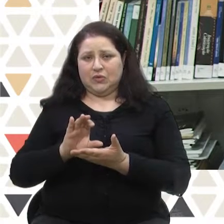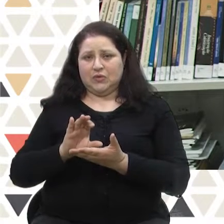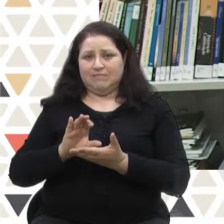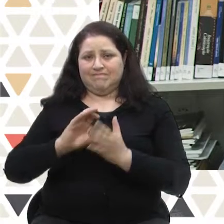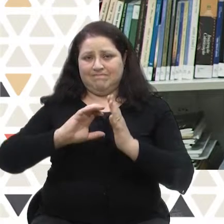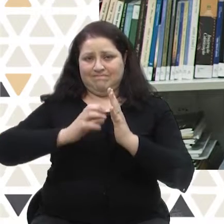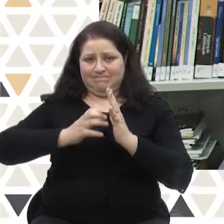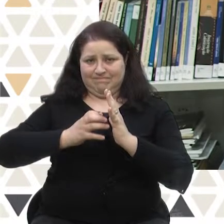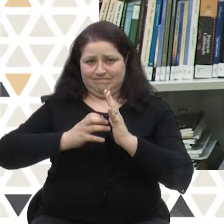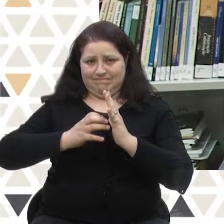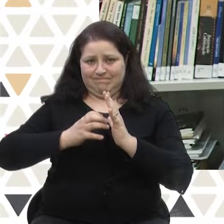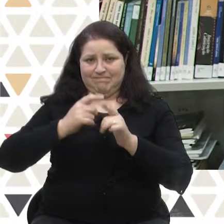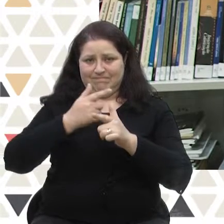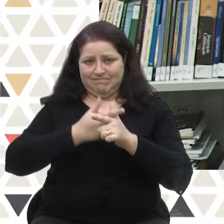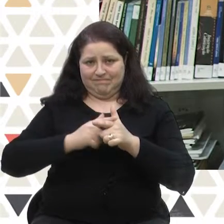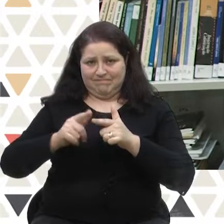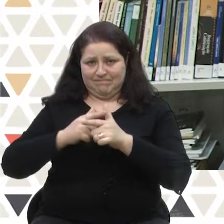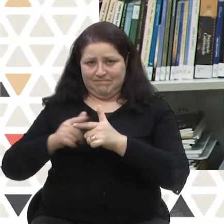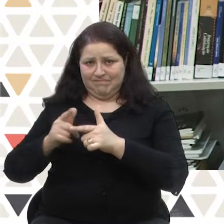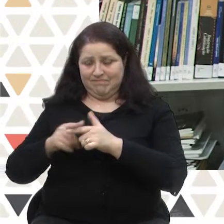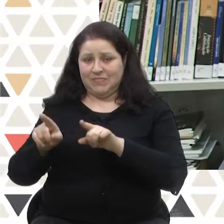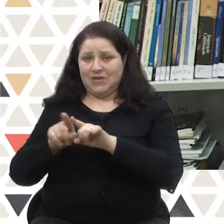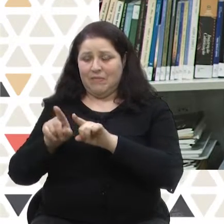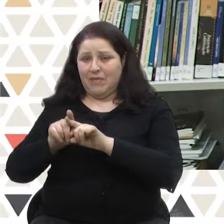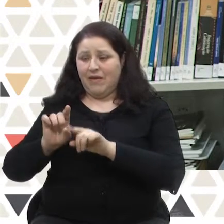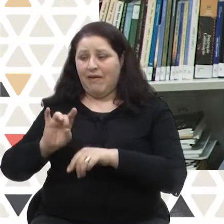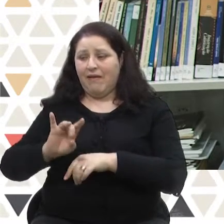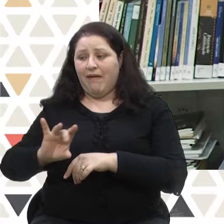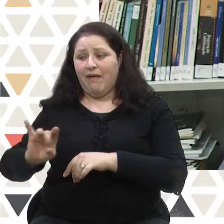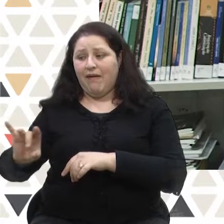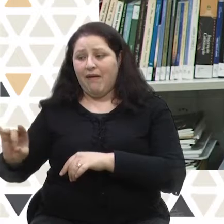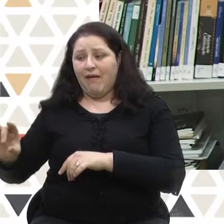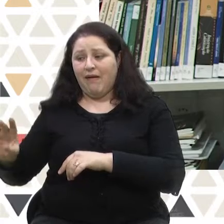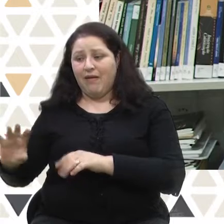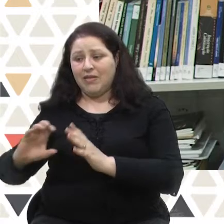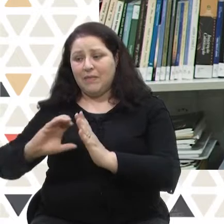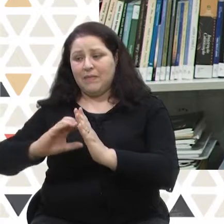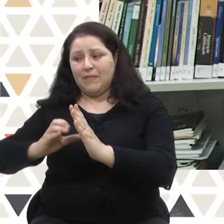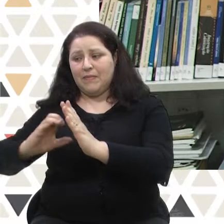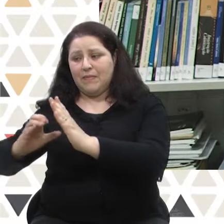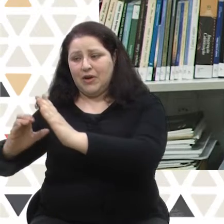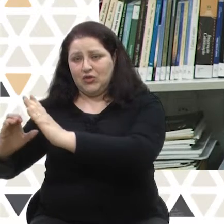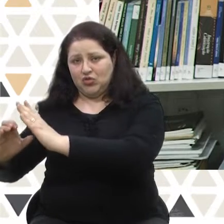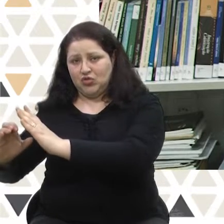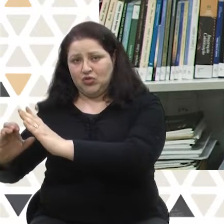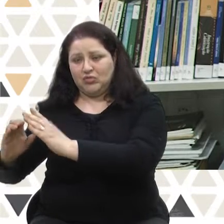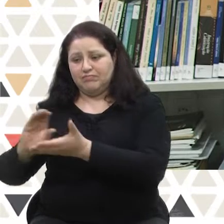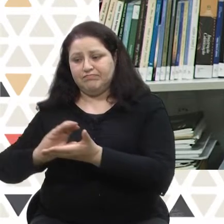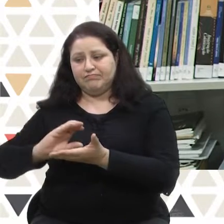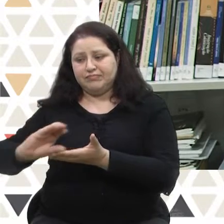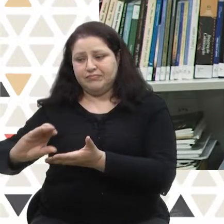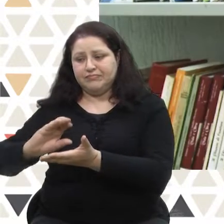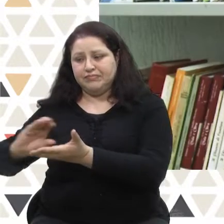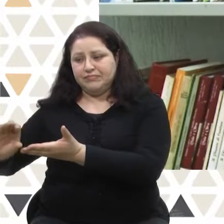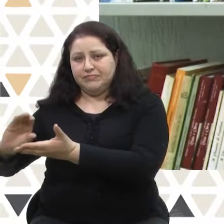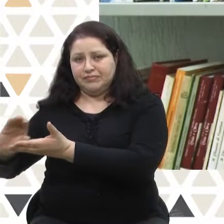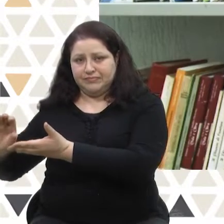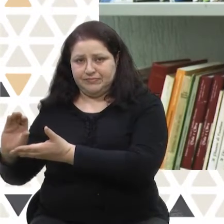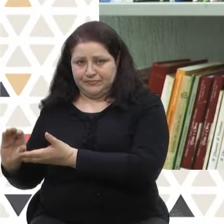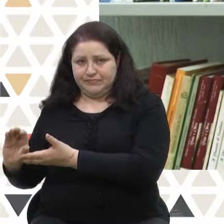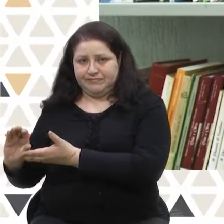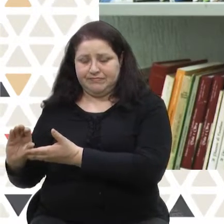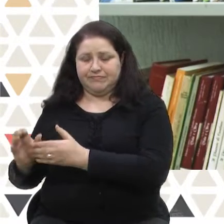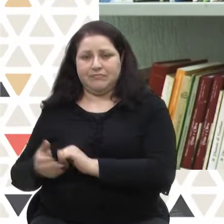fundo eleitoral também é distribuído individualmente aos partidos que compõem a federação. Então,